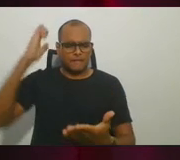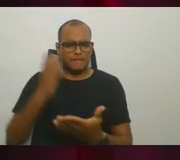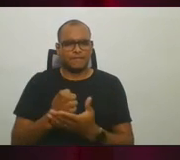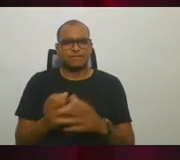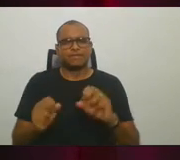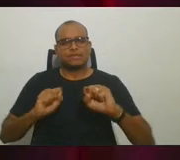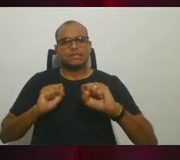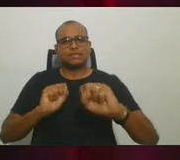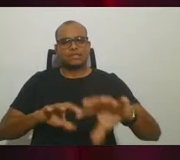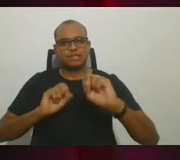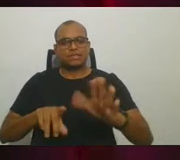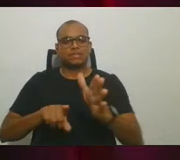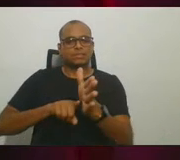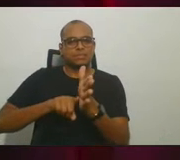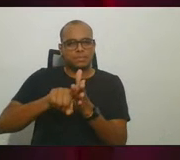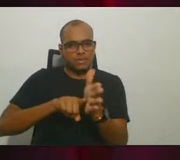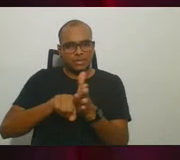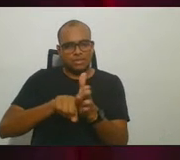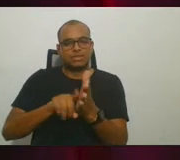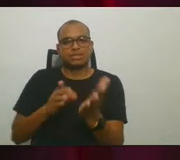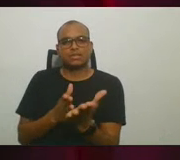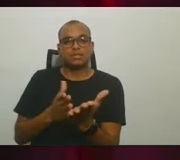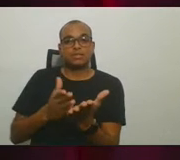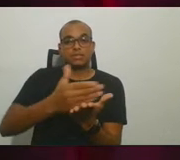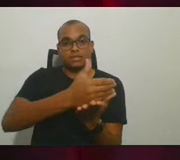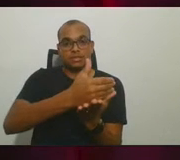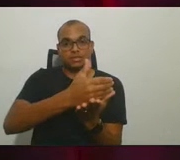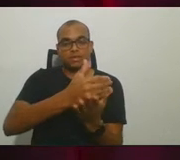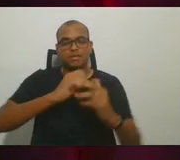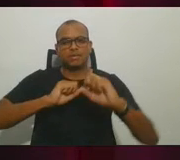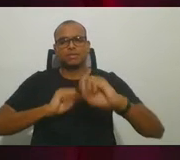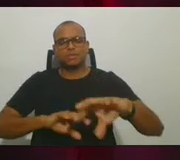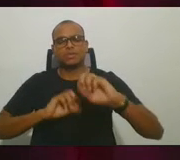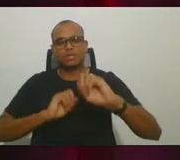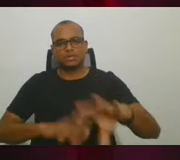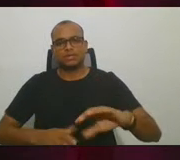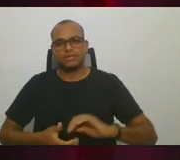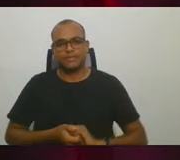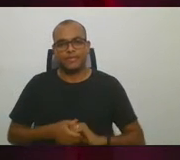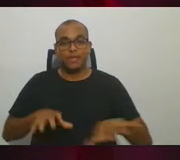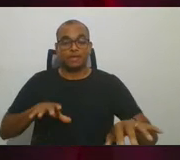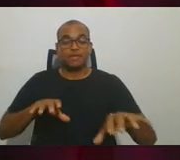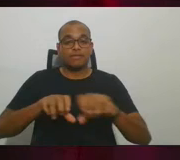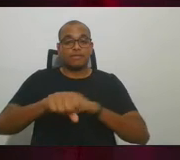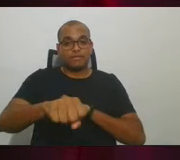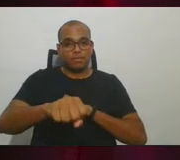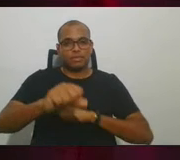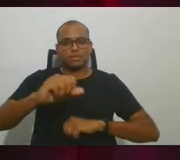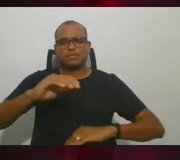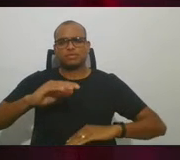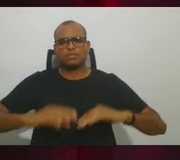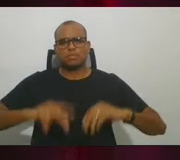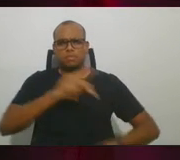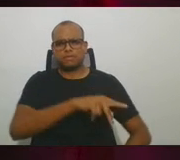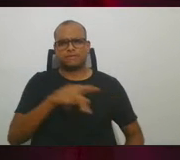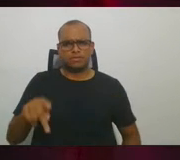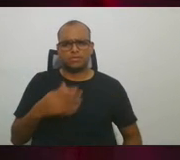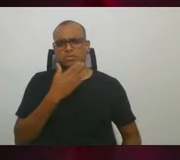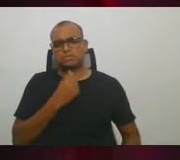ensino, pesquisa e extensão, educação e formação de professores e